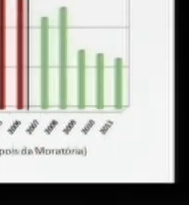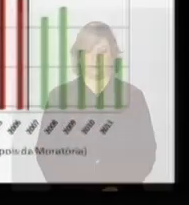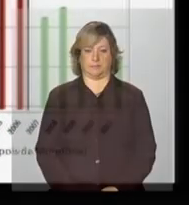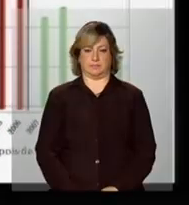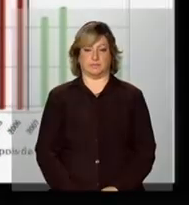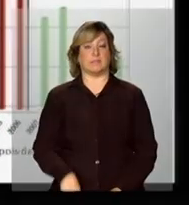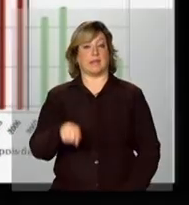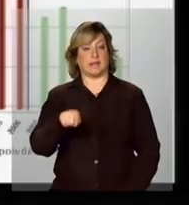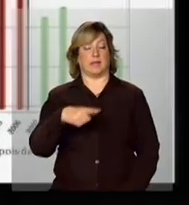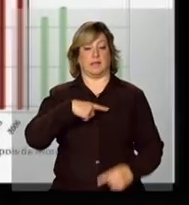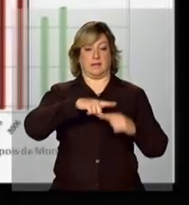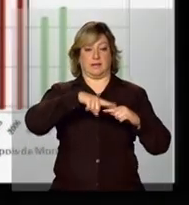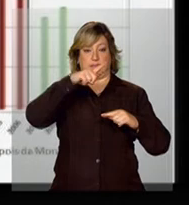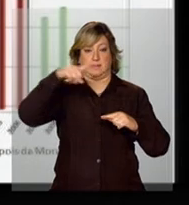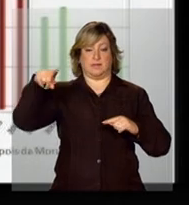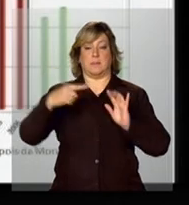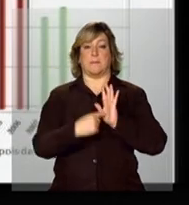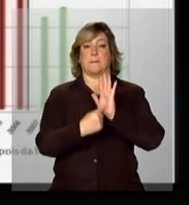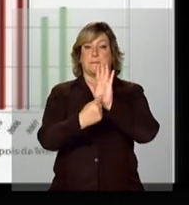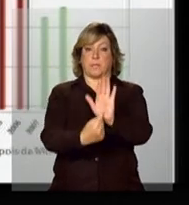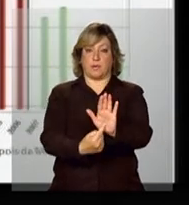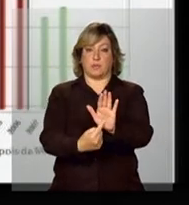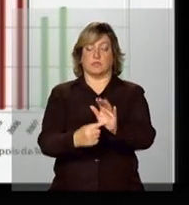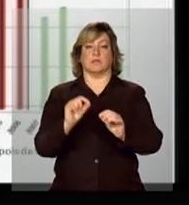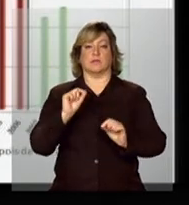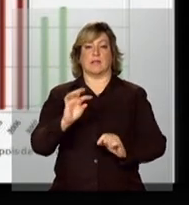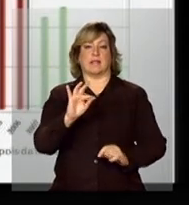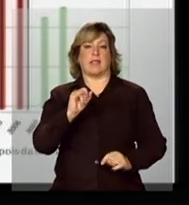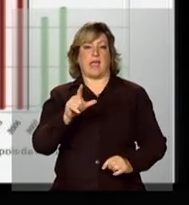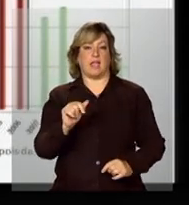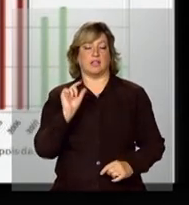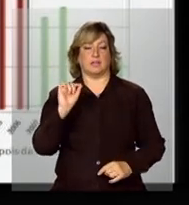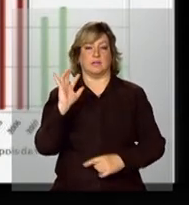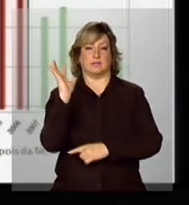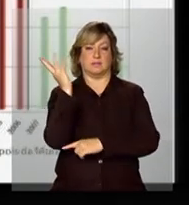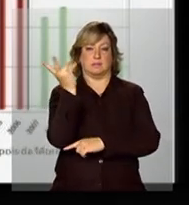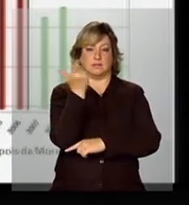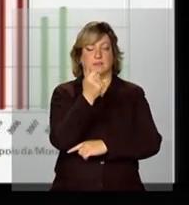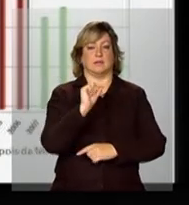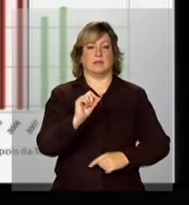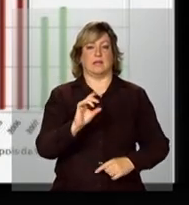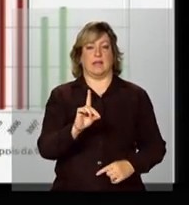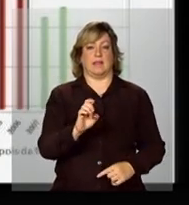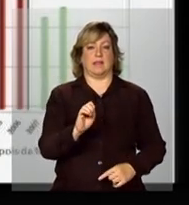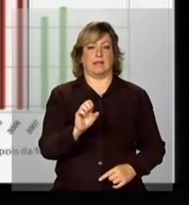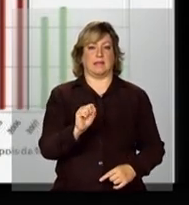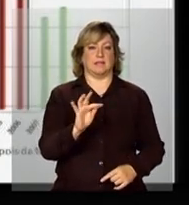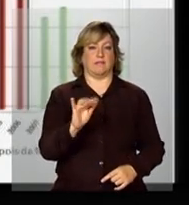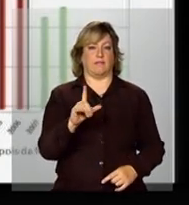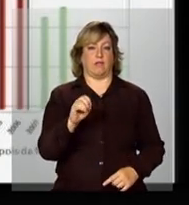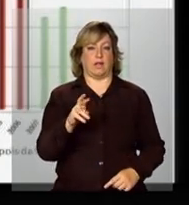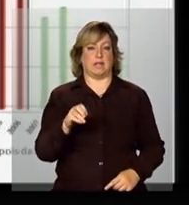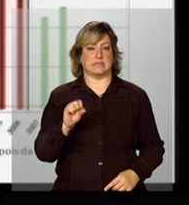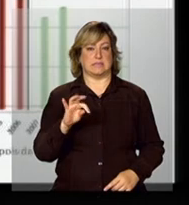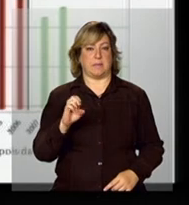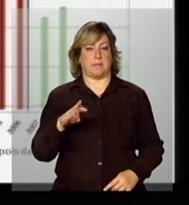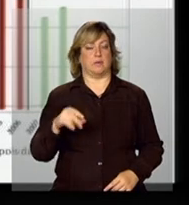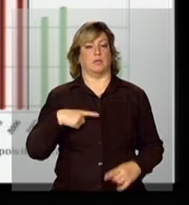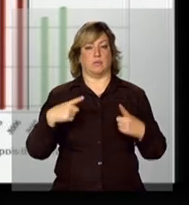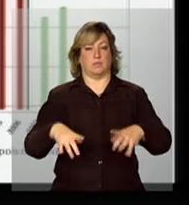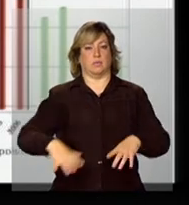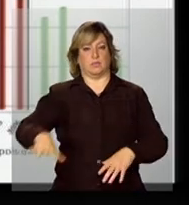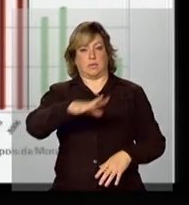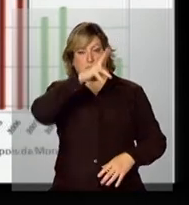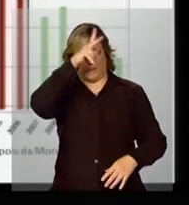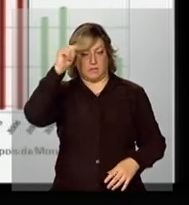Esse gráfico que mostra as taxas de desflorestamento na Amazônia Legal, já é bastante conhecido por todos, mas eu